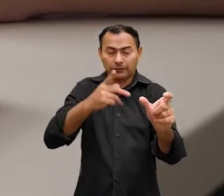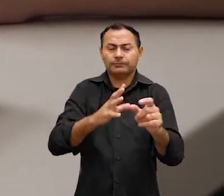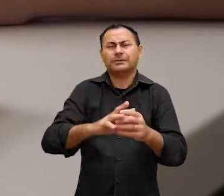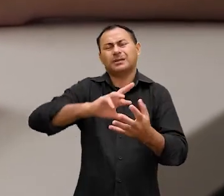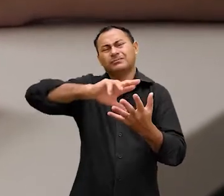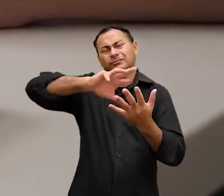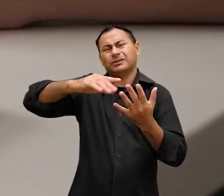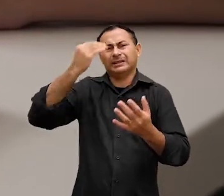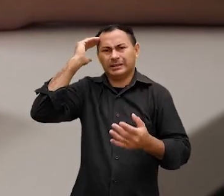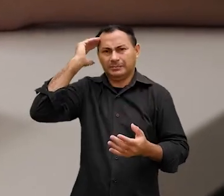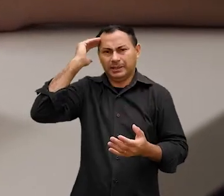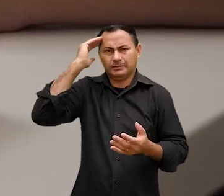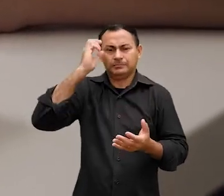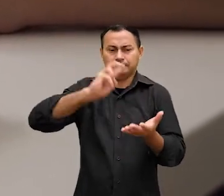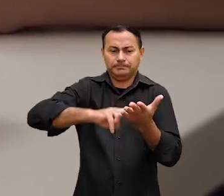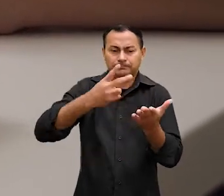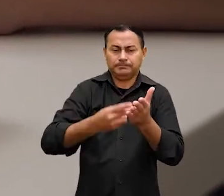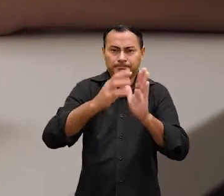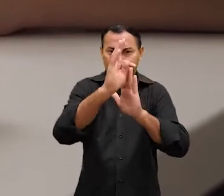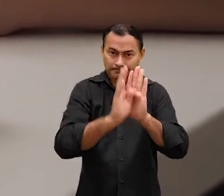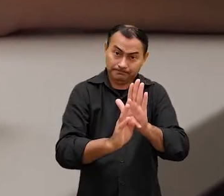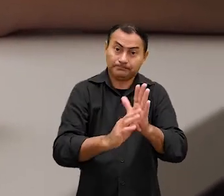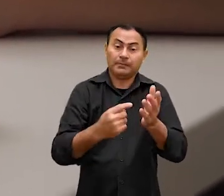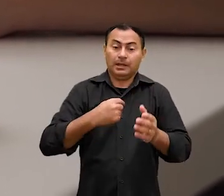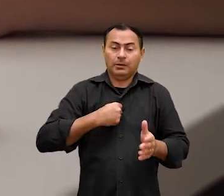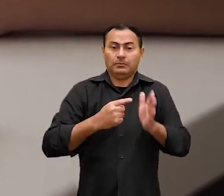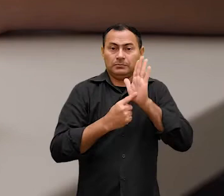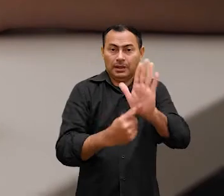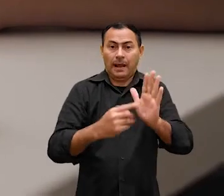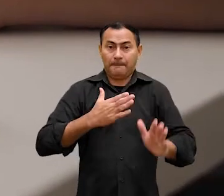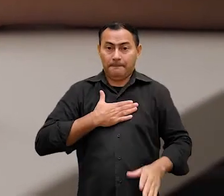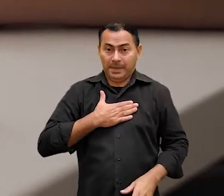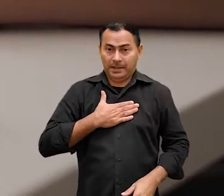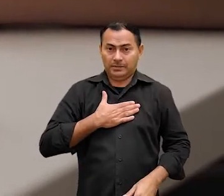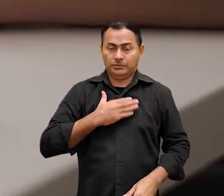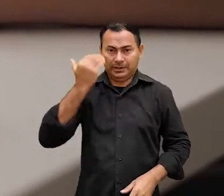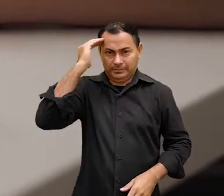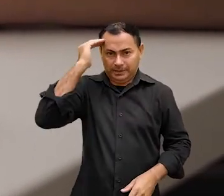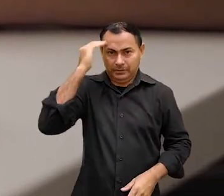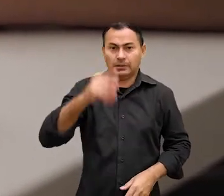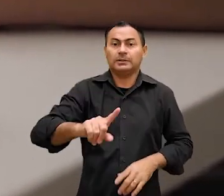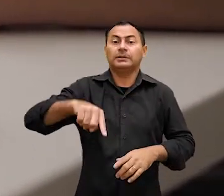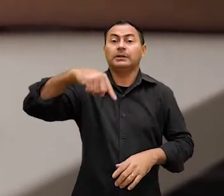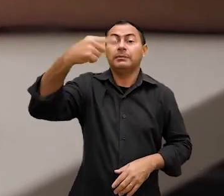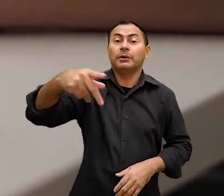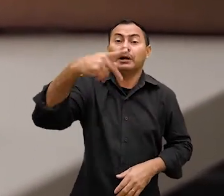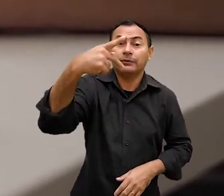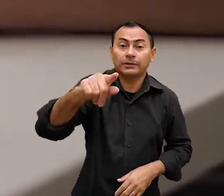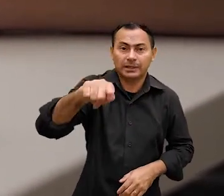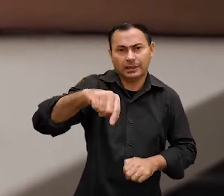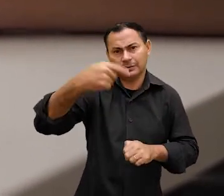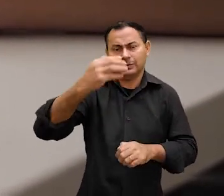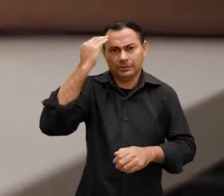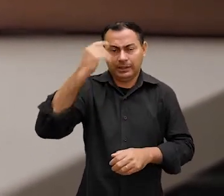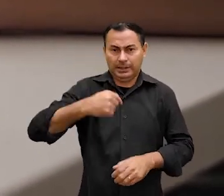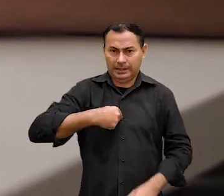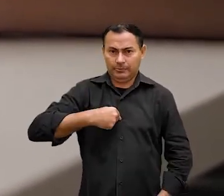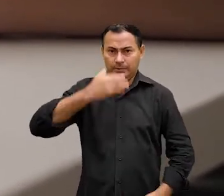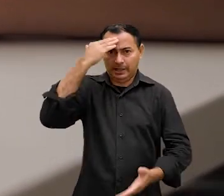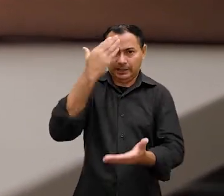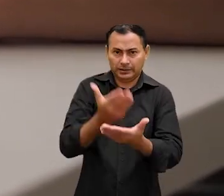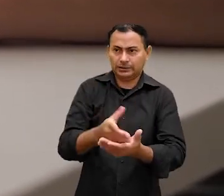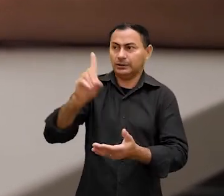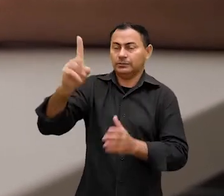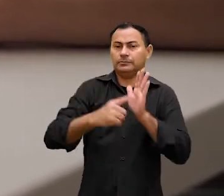várias interpretações para esse texto. Vou apresentar a minha. Depois você dará a sua. Creio que aqui